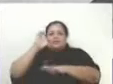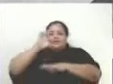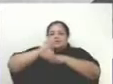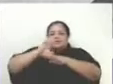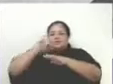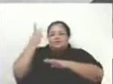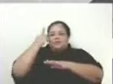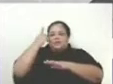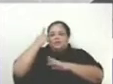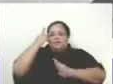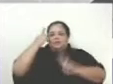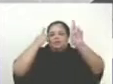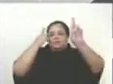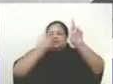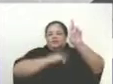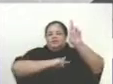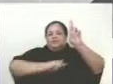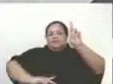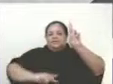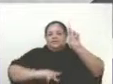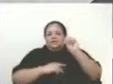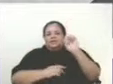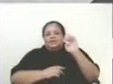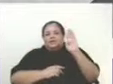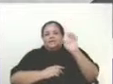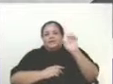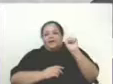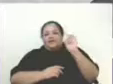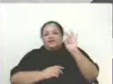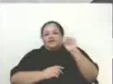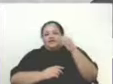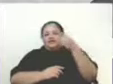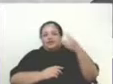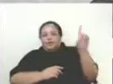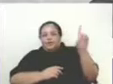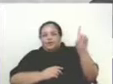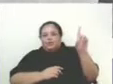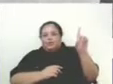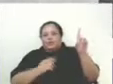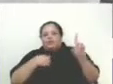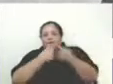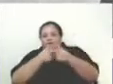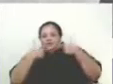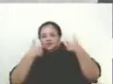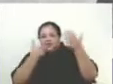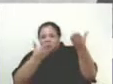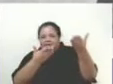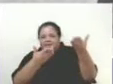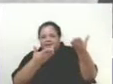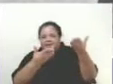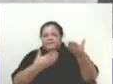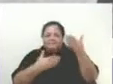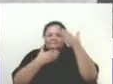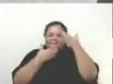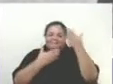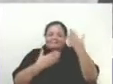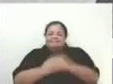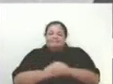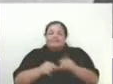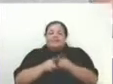Sebastião Miziara. E para Silvia Mello,